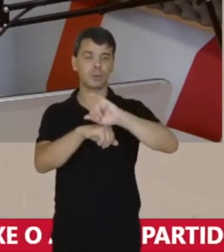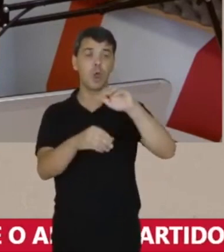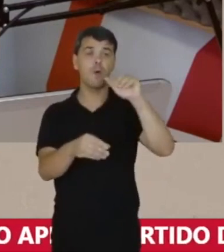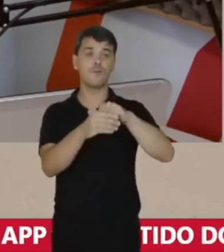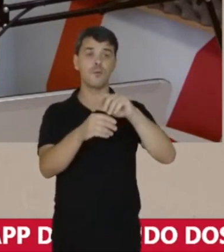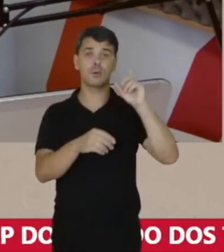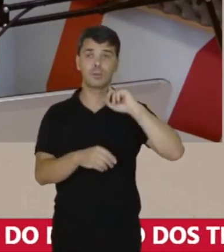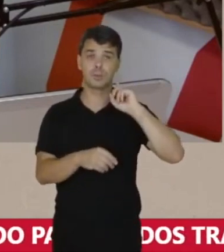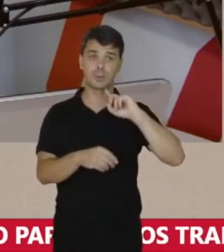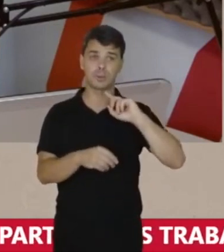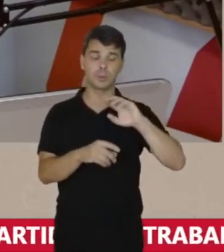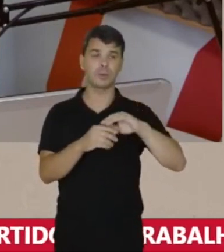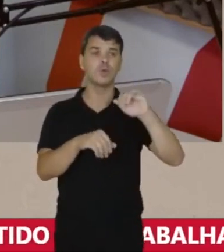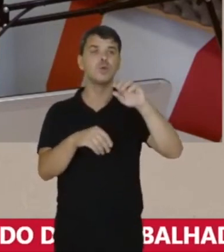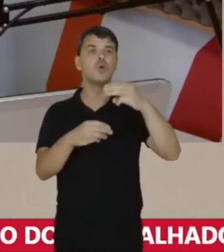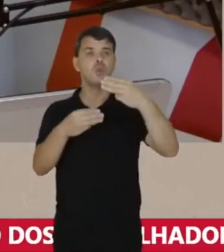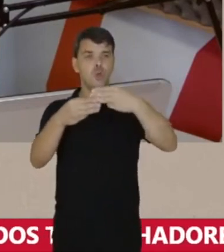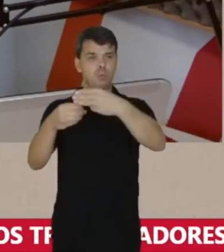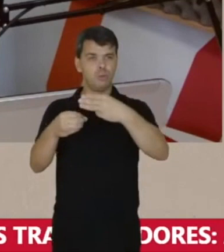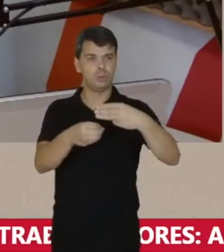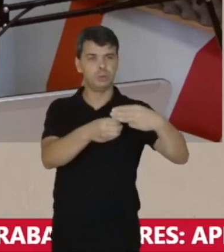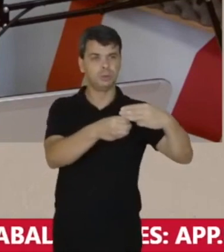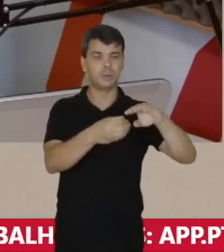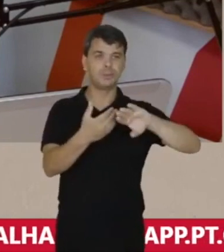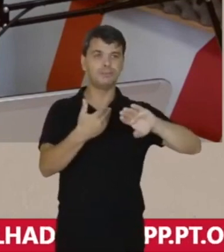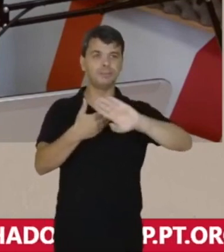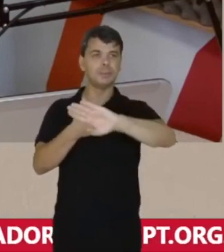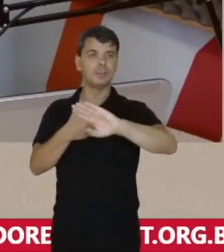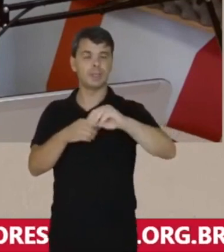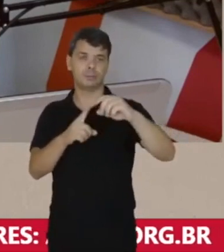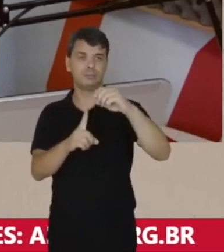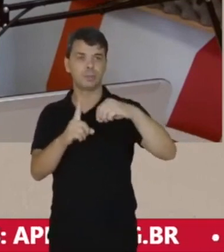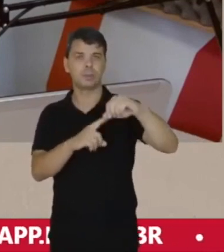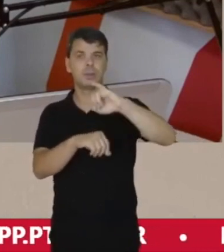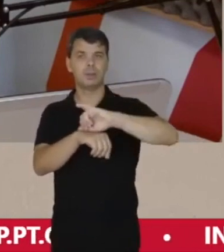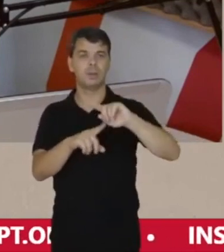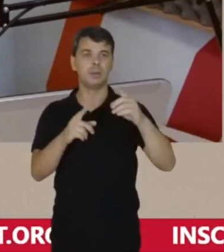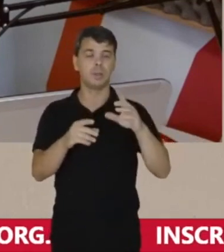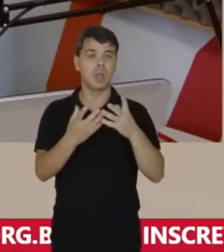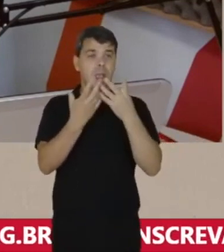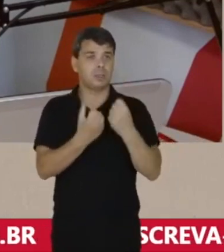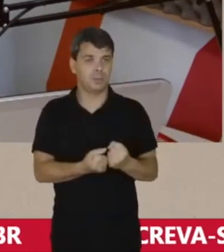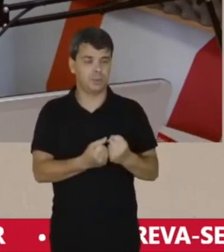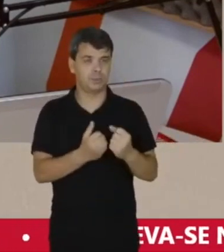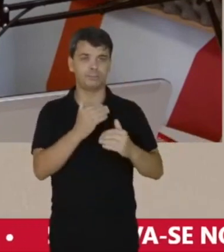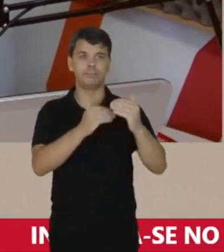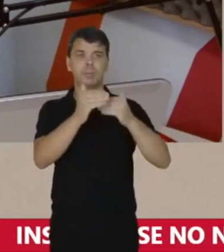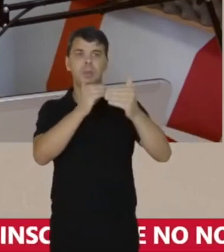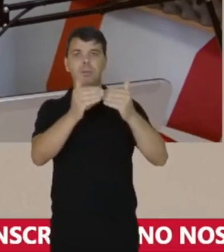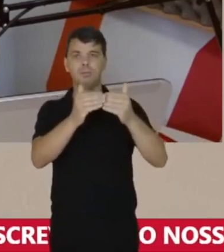cidade, no município do interior. Né? Demora até a gente fazer essa transição e assumir, inclusive, os processos,